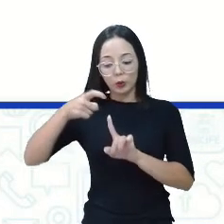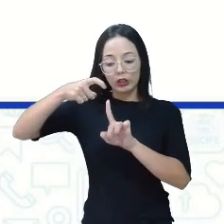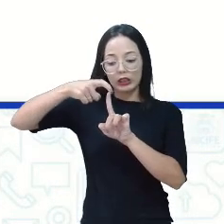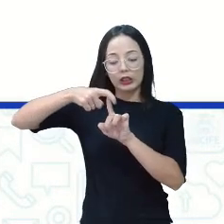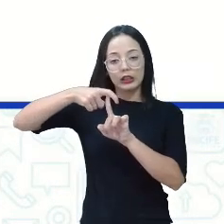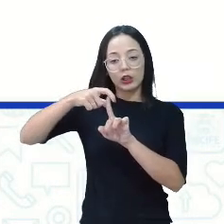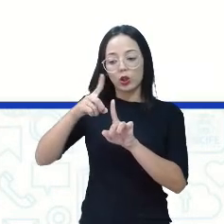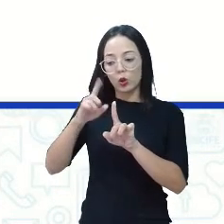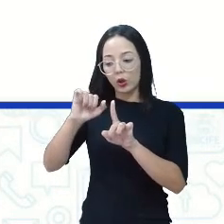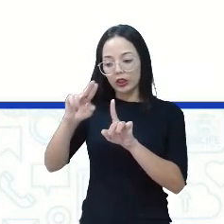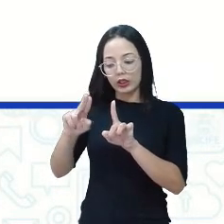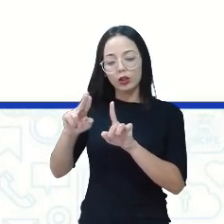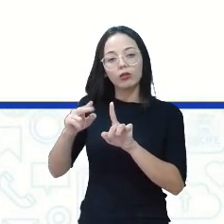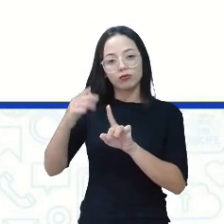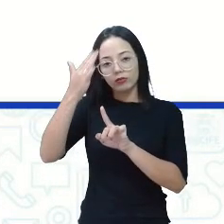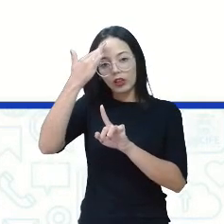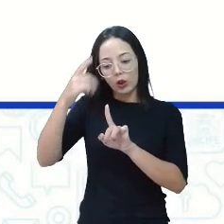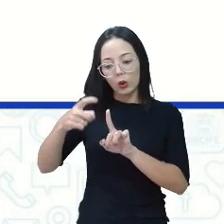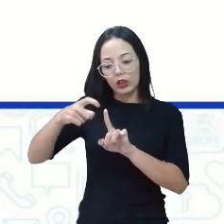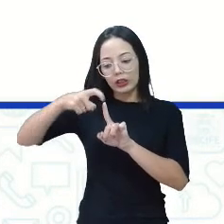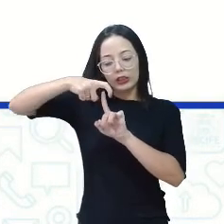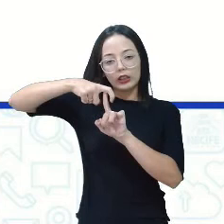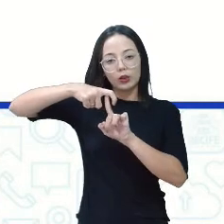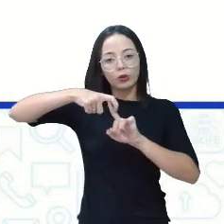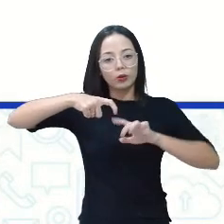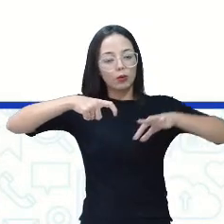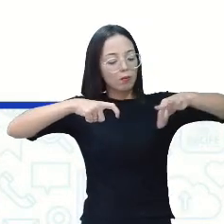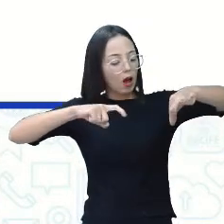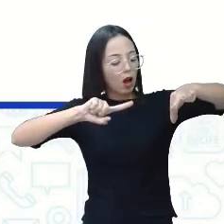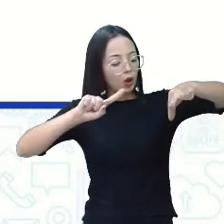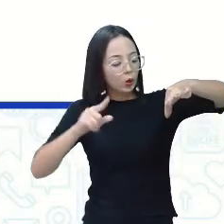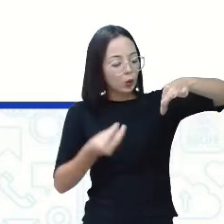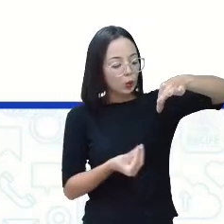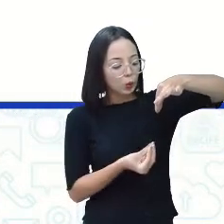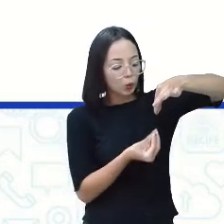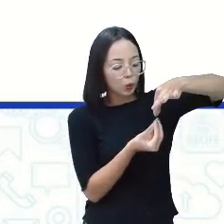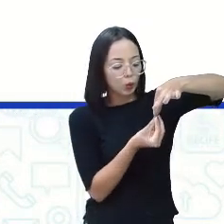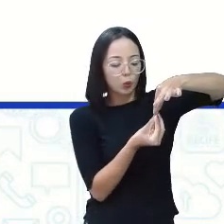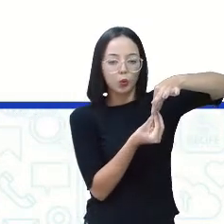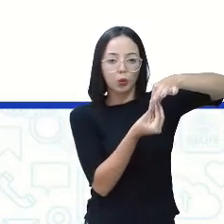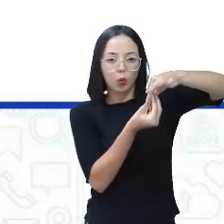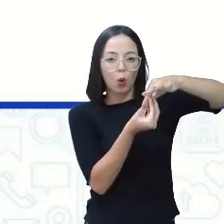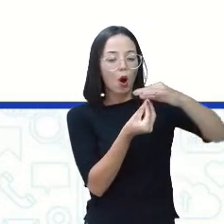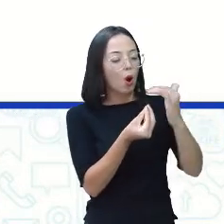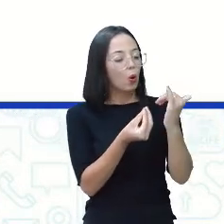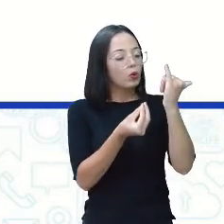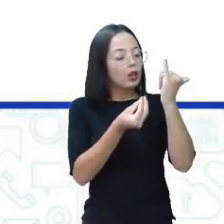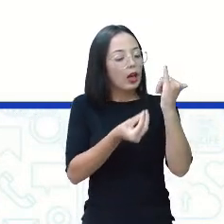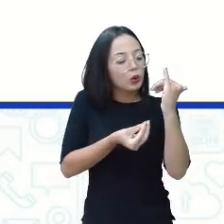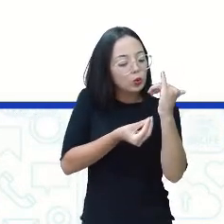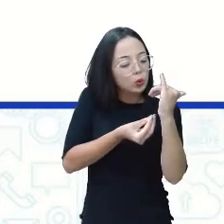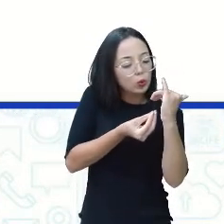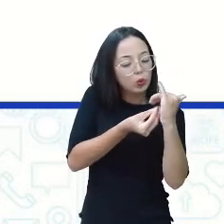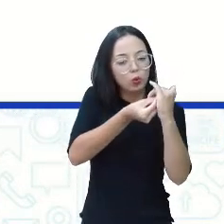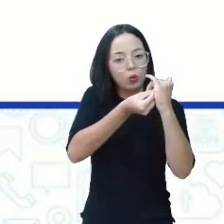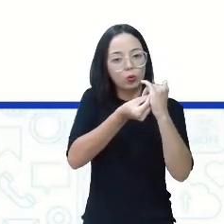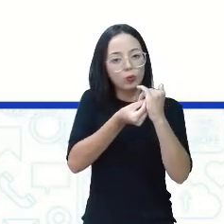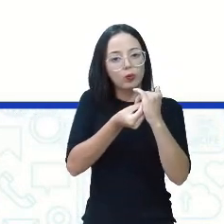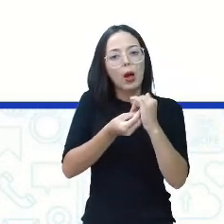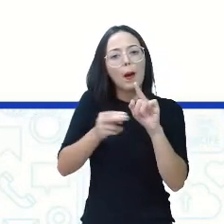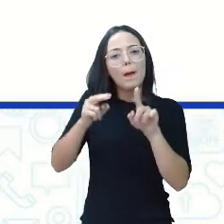essa sigla quer dizer dispositivo intrauterino, ele é um pequeno objeto em formato de